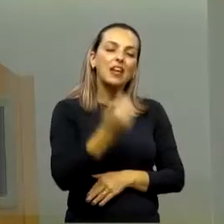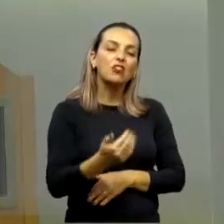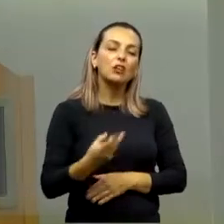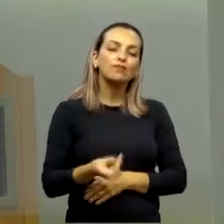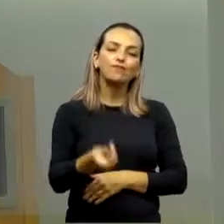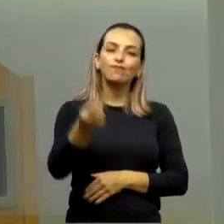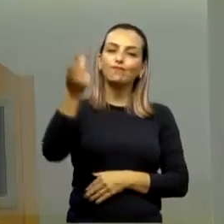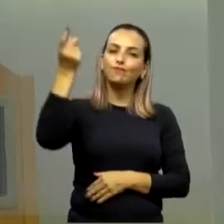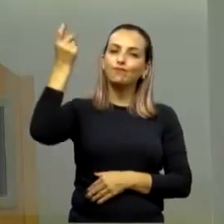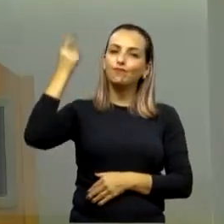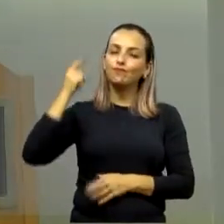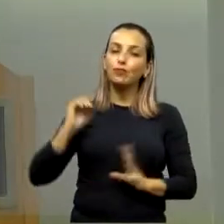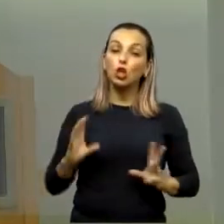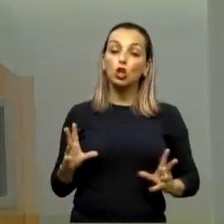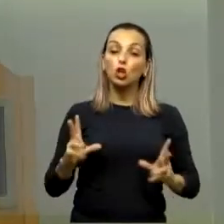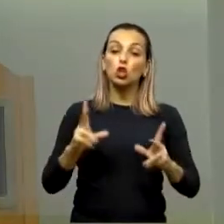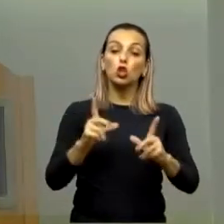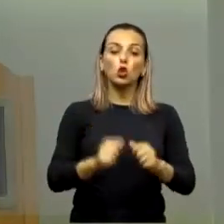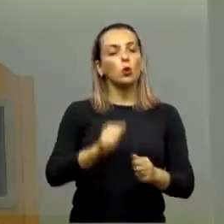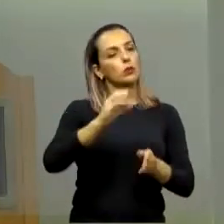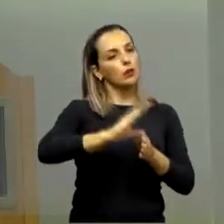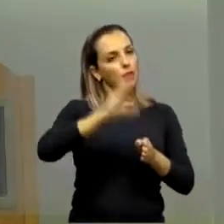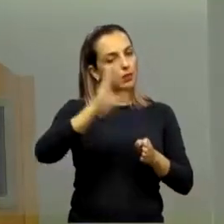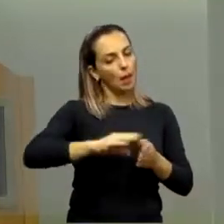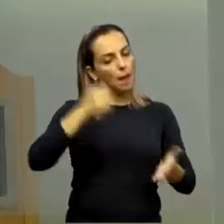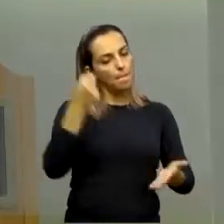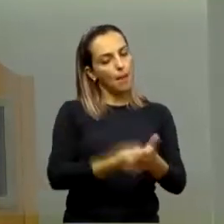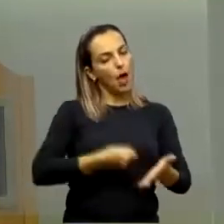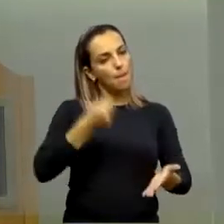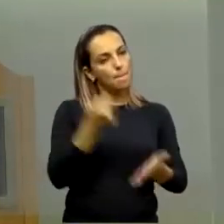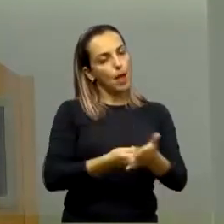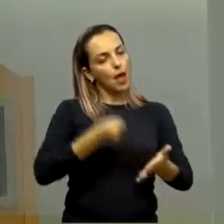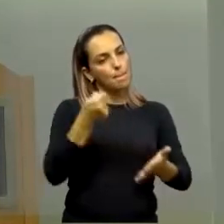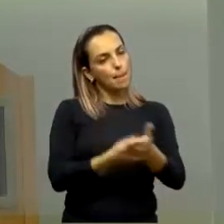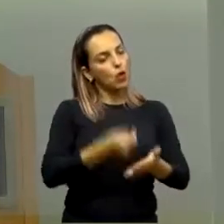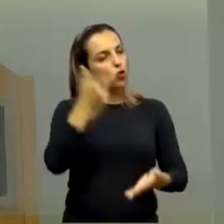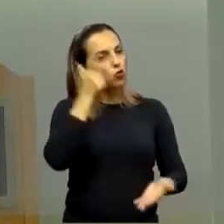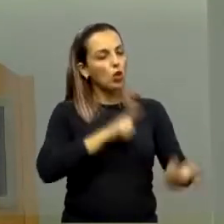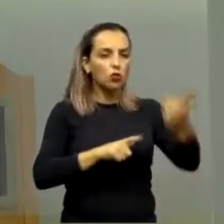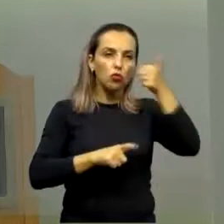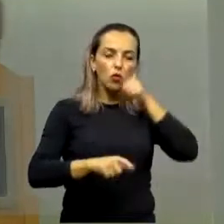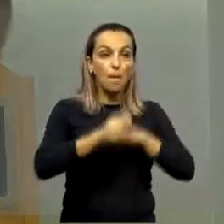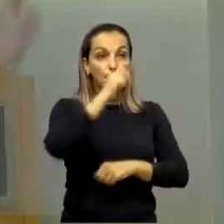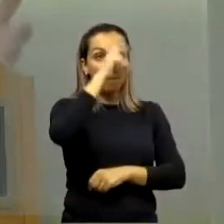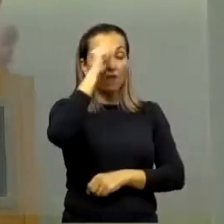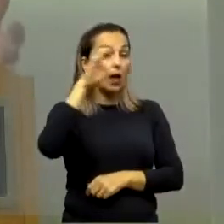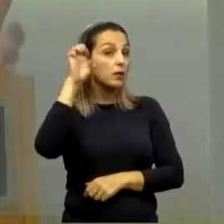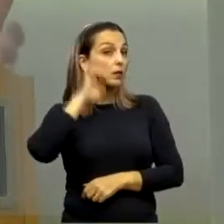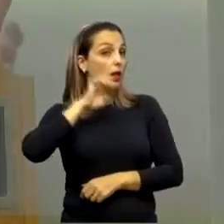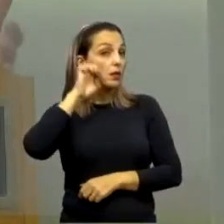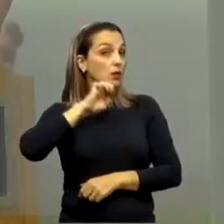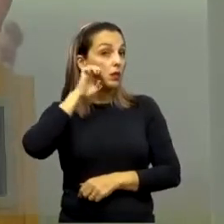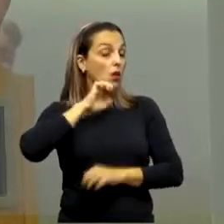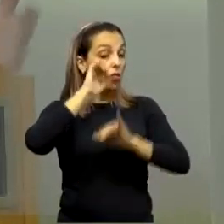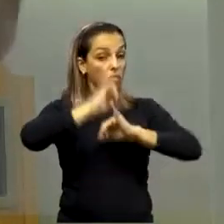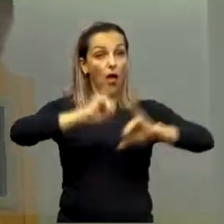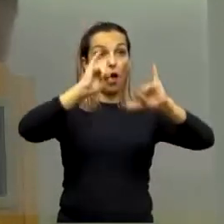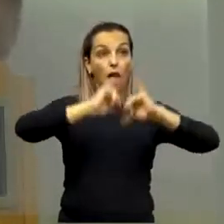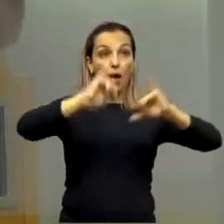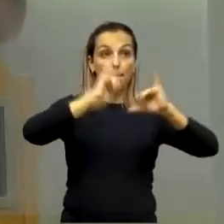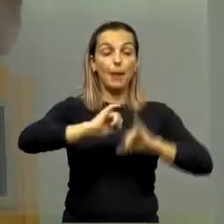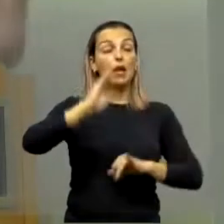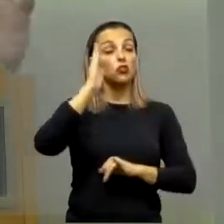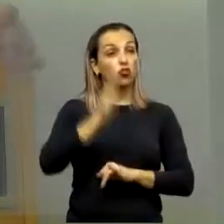de todo mundo da casa inteira né presidente que brigava por isso que lutava por isso que o prefeito Edinho na campanha né vereador